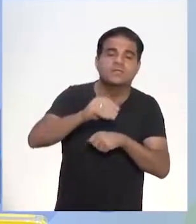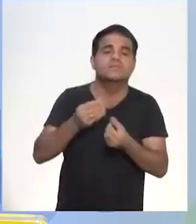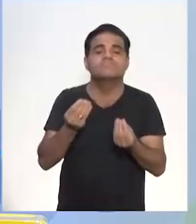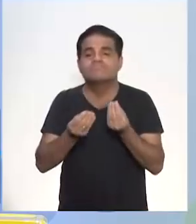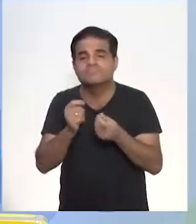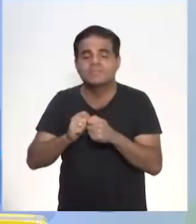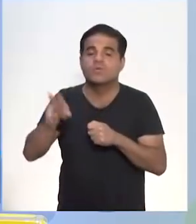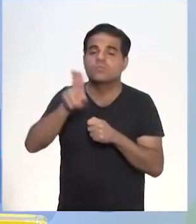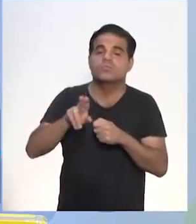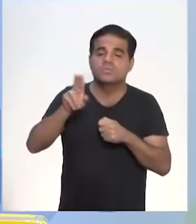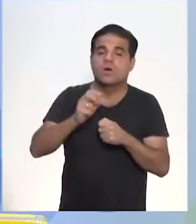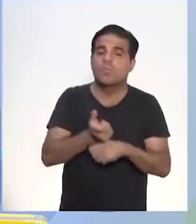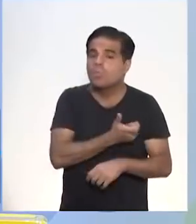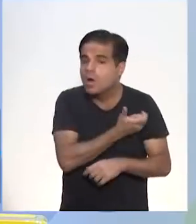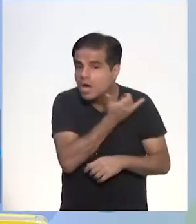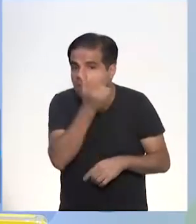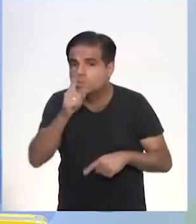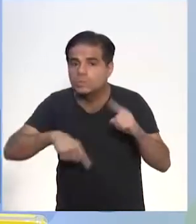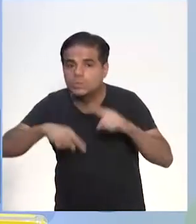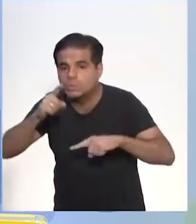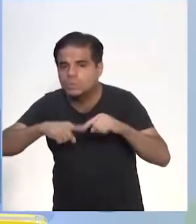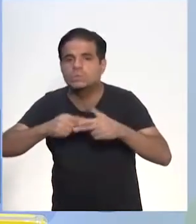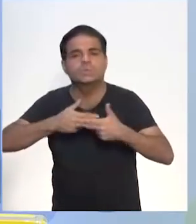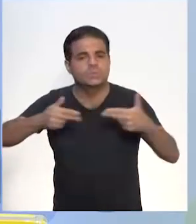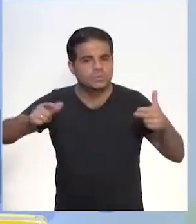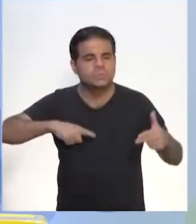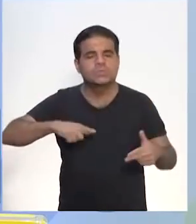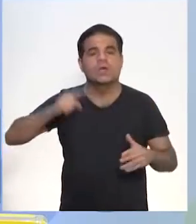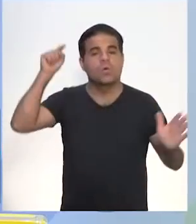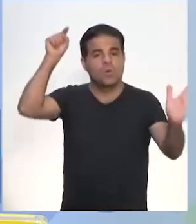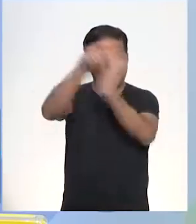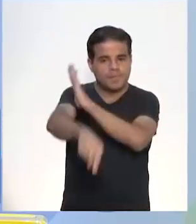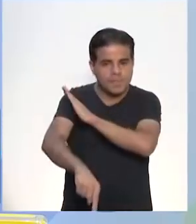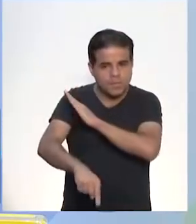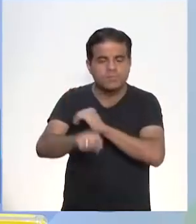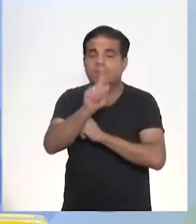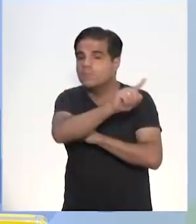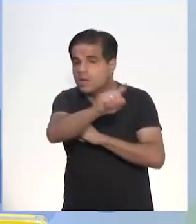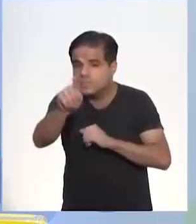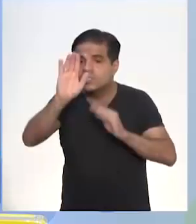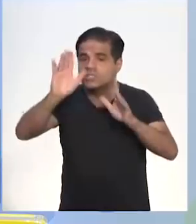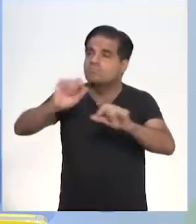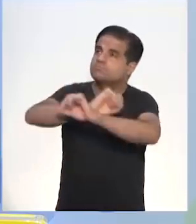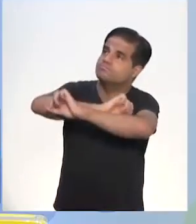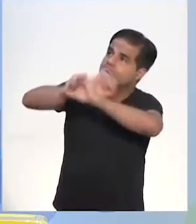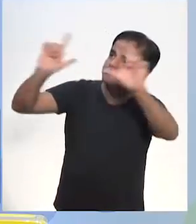o que você vai usar. Olha quantos recursos a gente tem. Então, uma pergunta para vocês já na